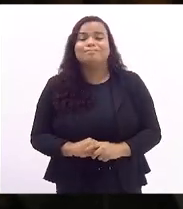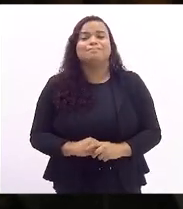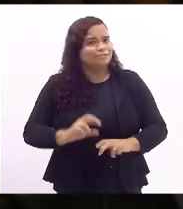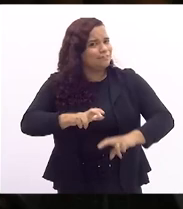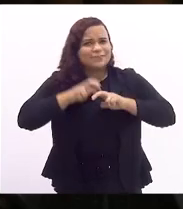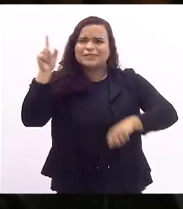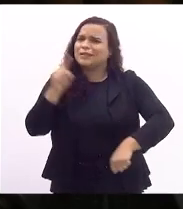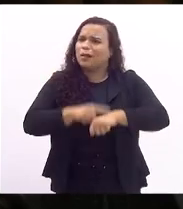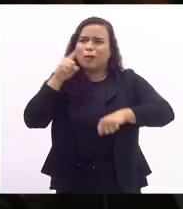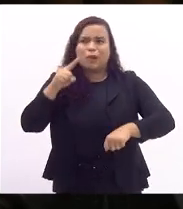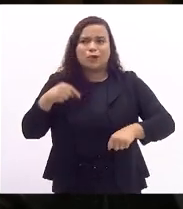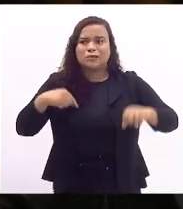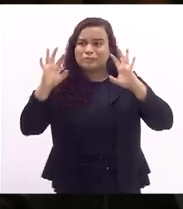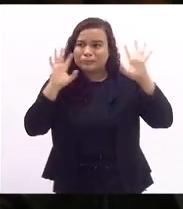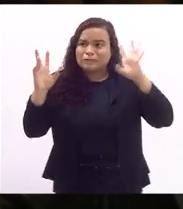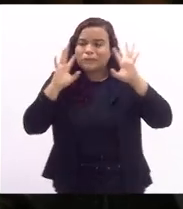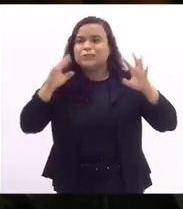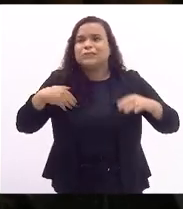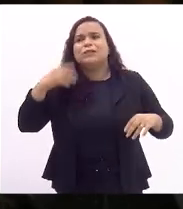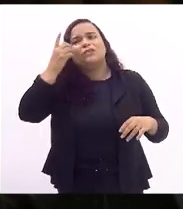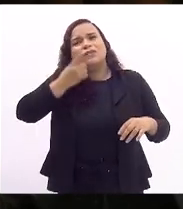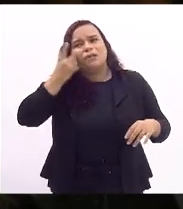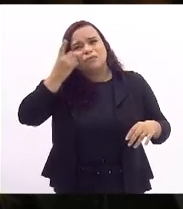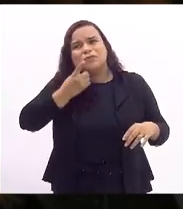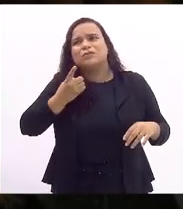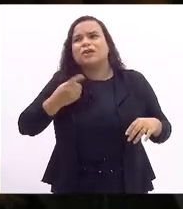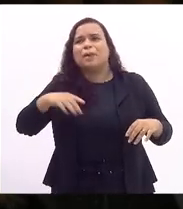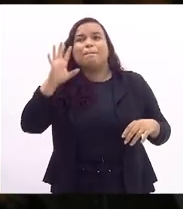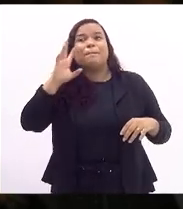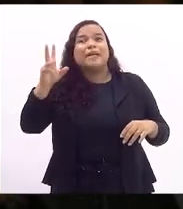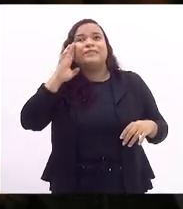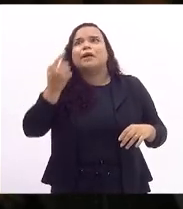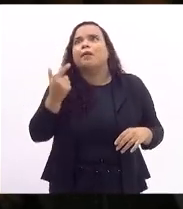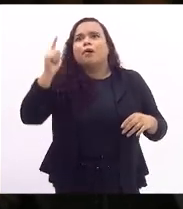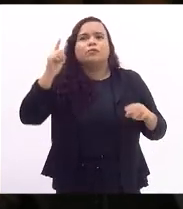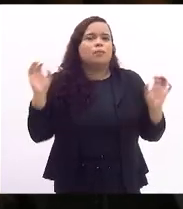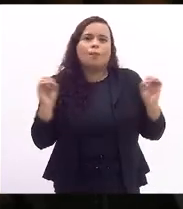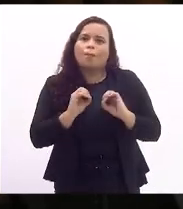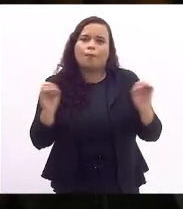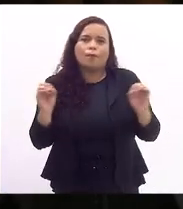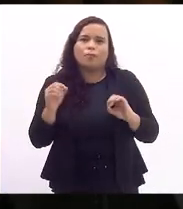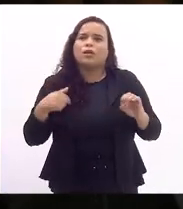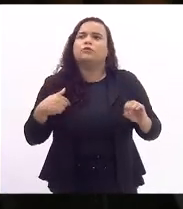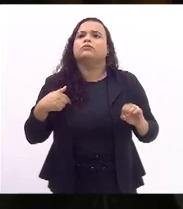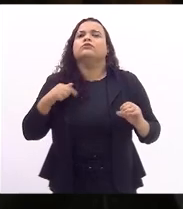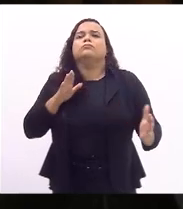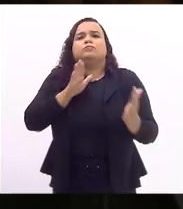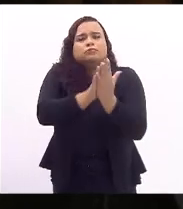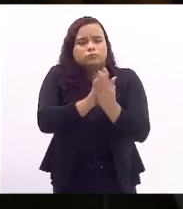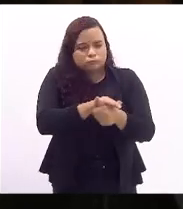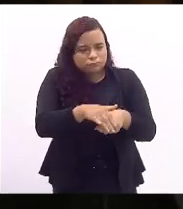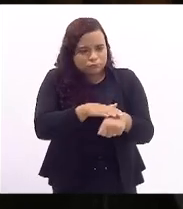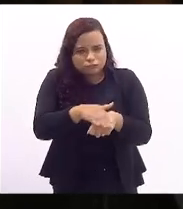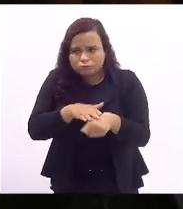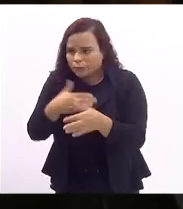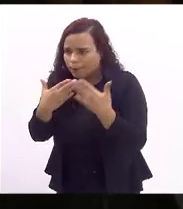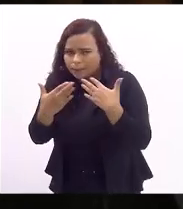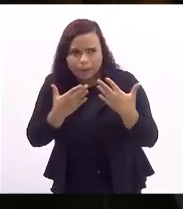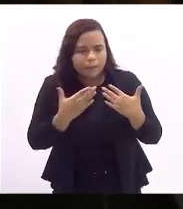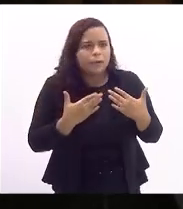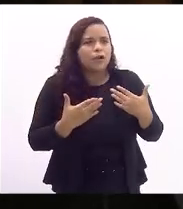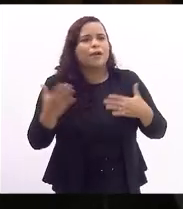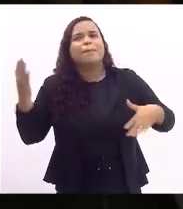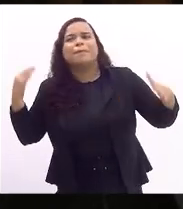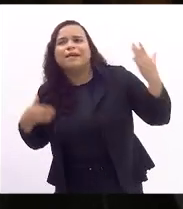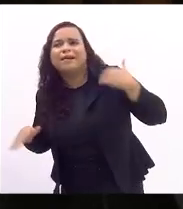isso que imediatamente eu como deputada não pensei duas vezes ao ter conversado com eles ao ter